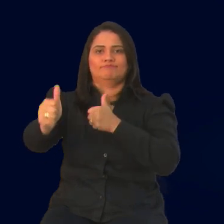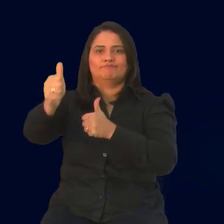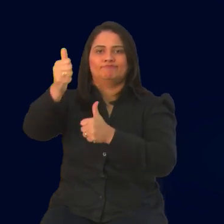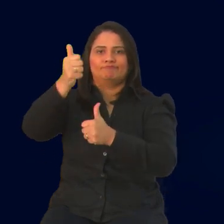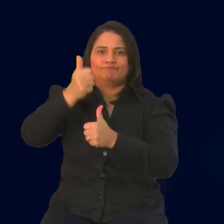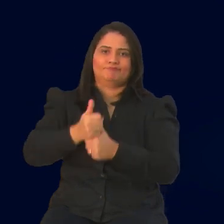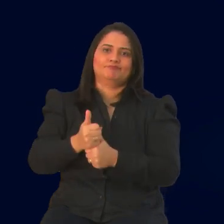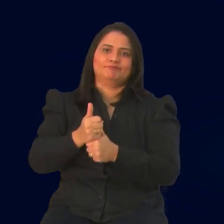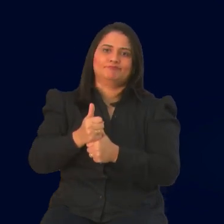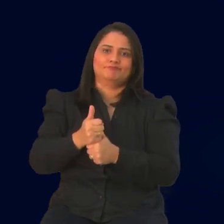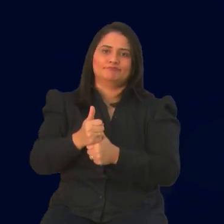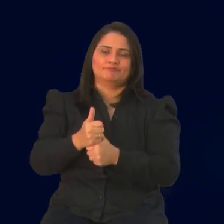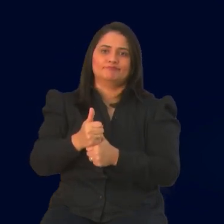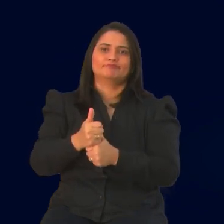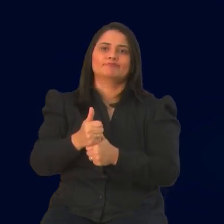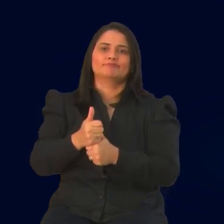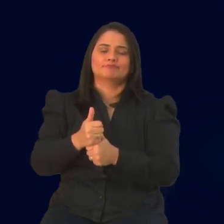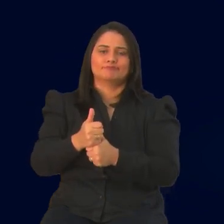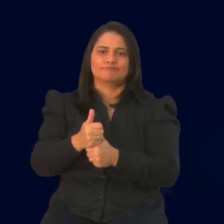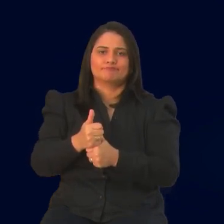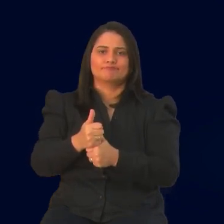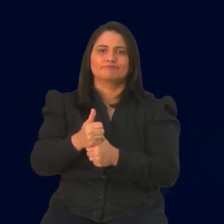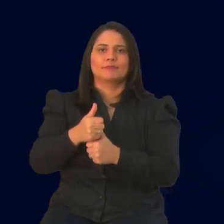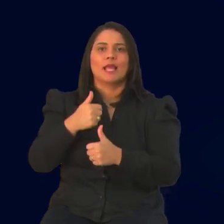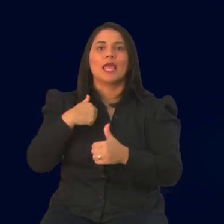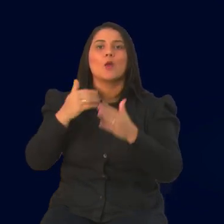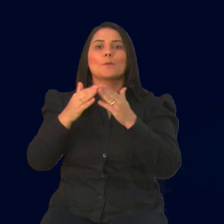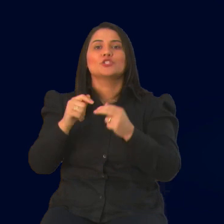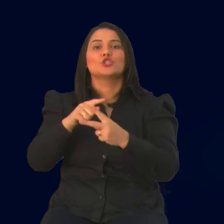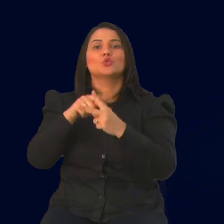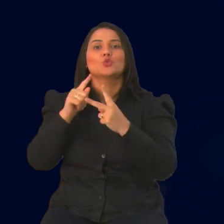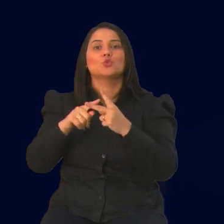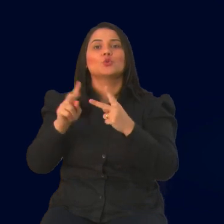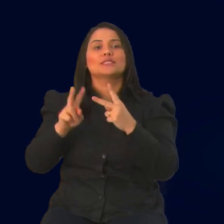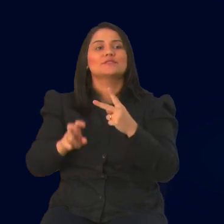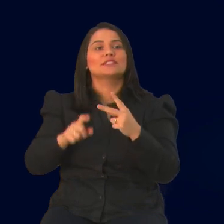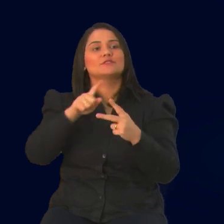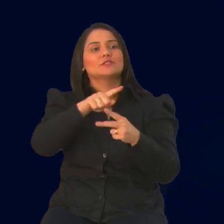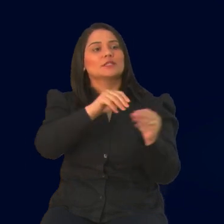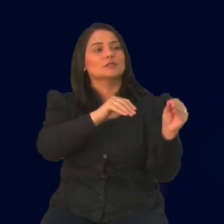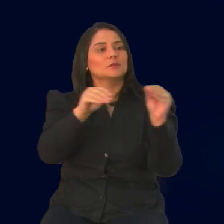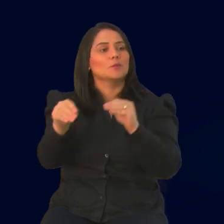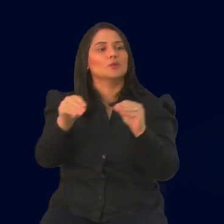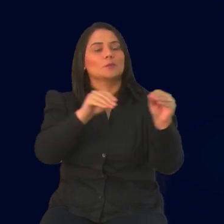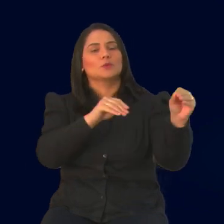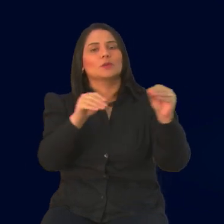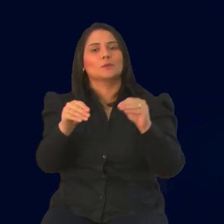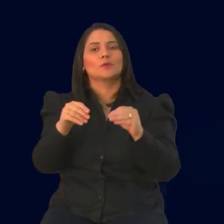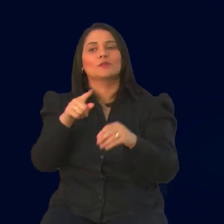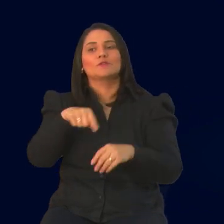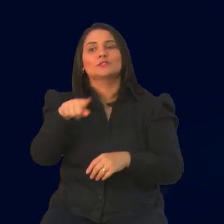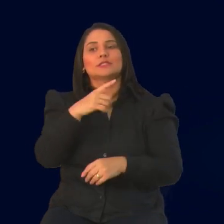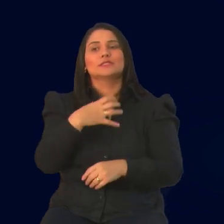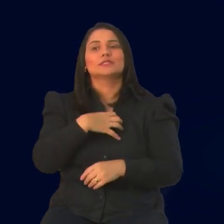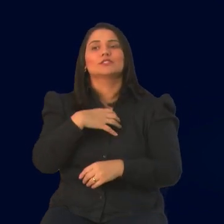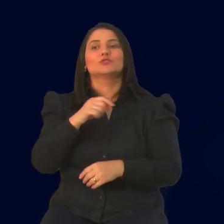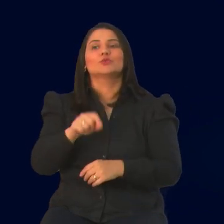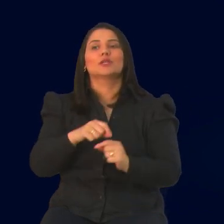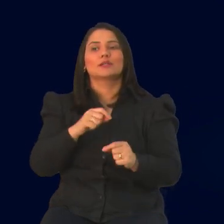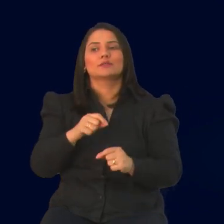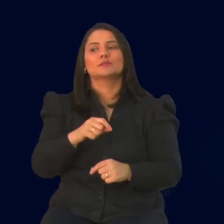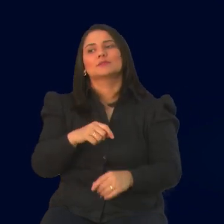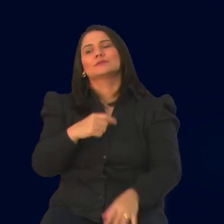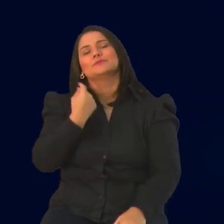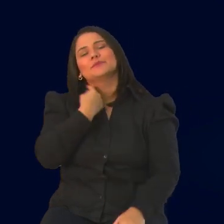outro. Por que, que eu pedi duas vezes que vocês saíssem? Para vocês sentirem que... Ai, dá preguiça. Ai,